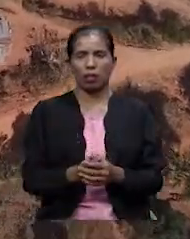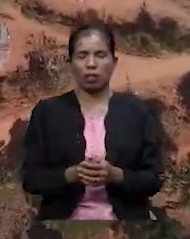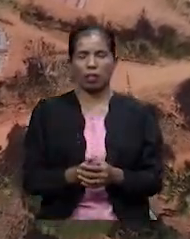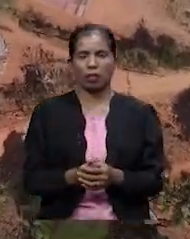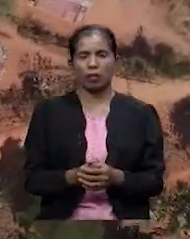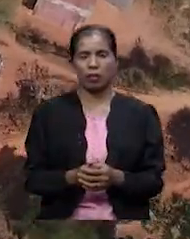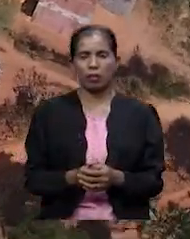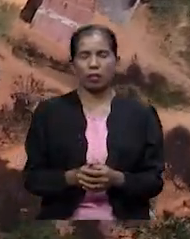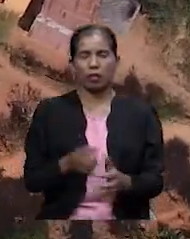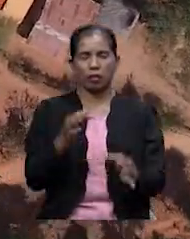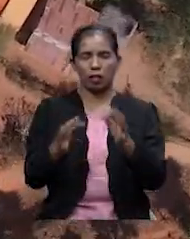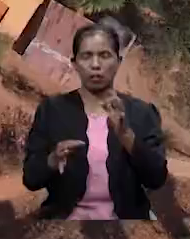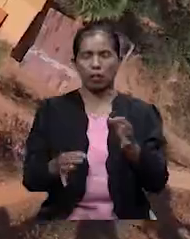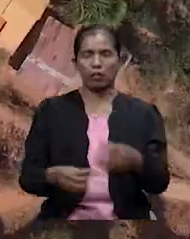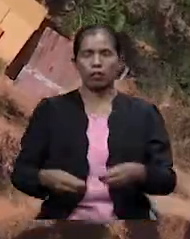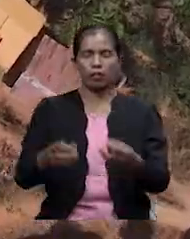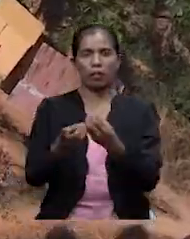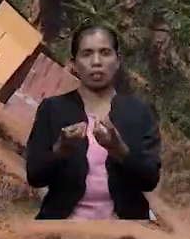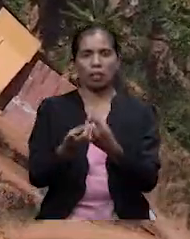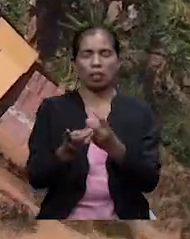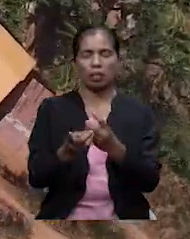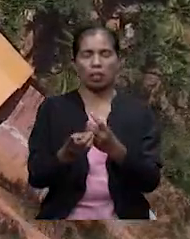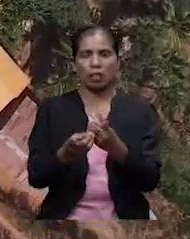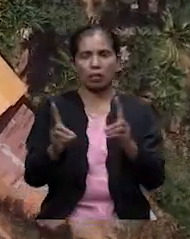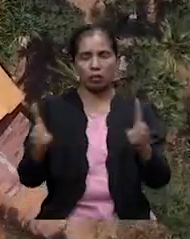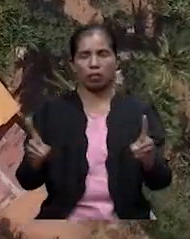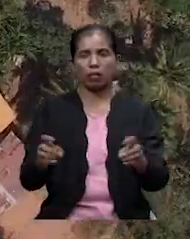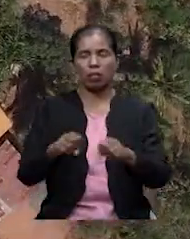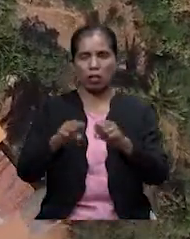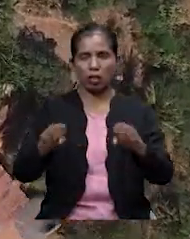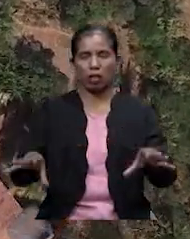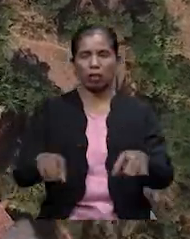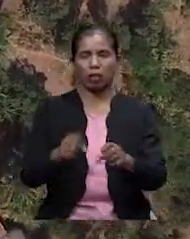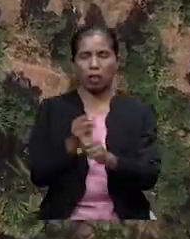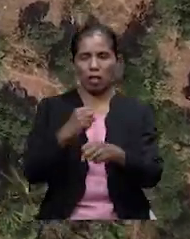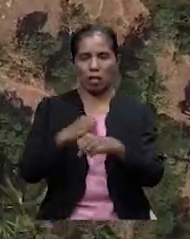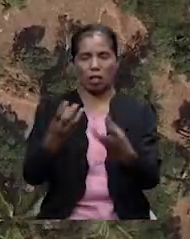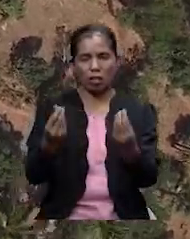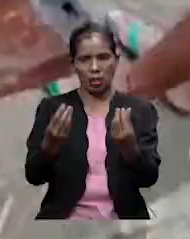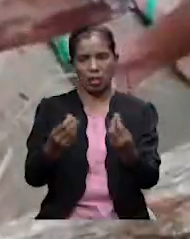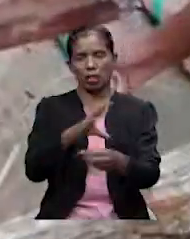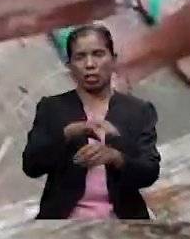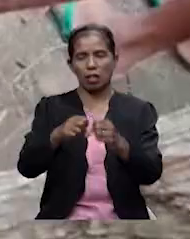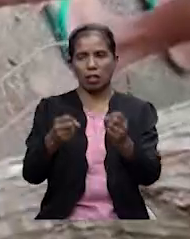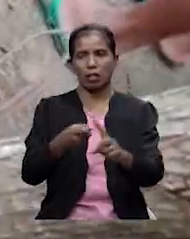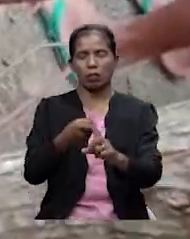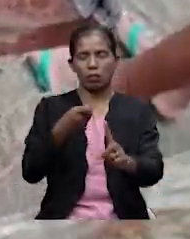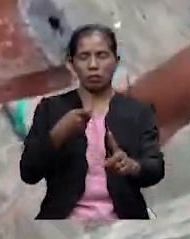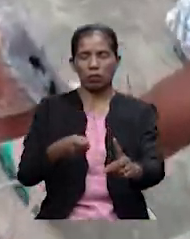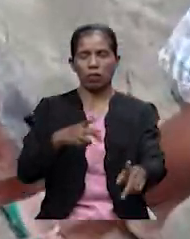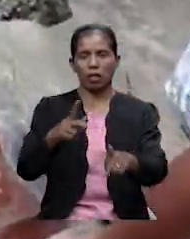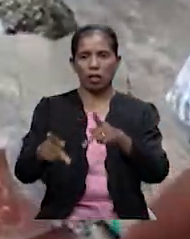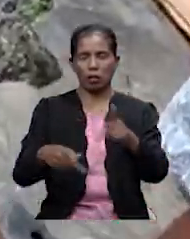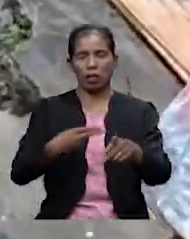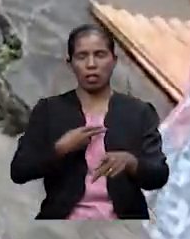desequilibrada, mesmo destruição, nebe provoca erosão bebê barrai, tamba contribui russi halok humana